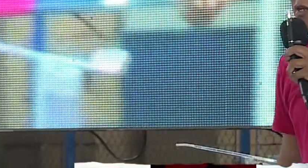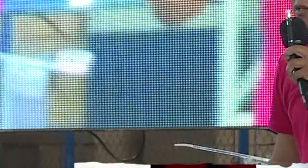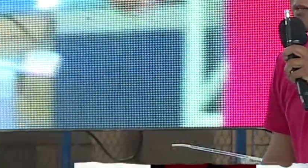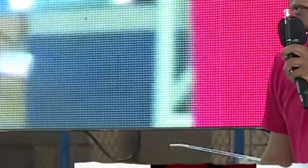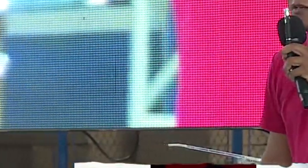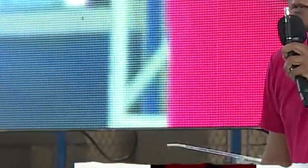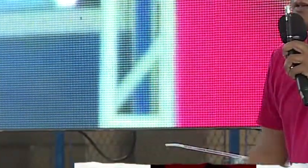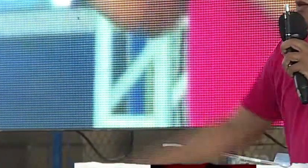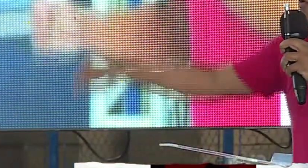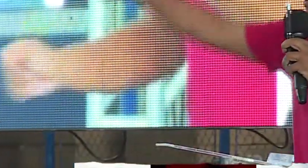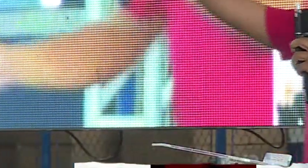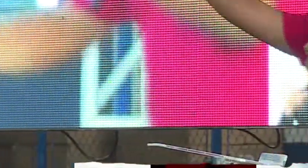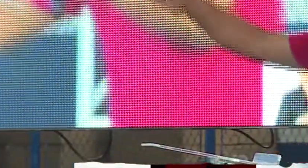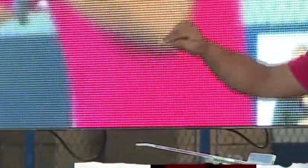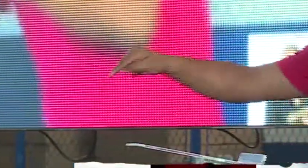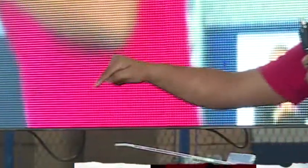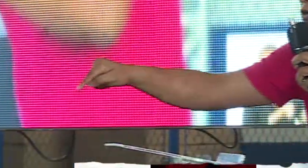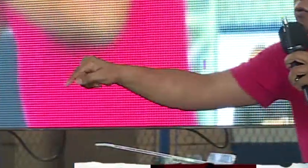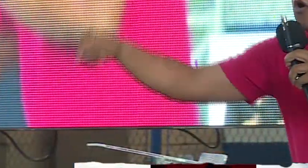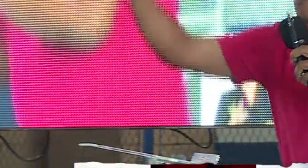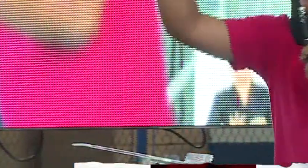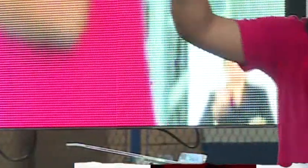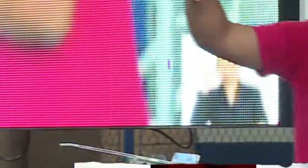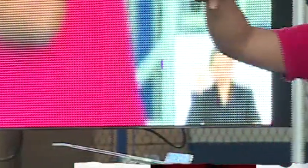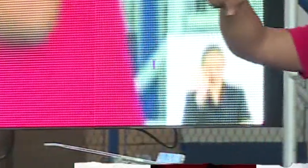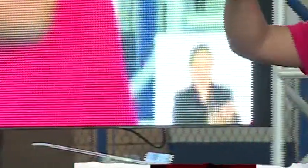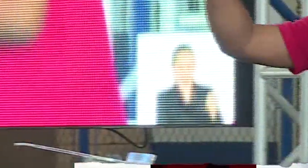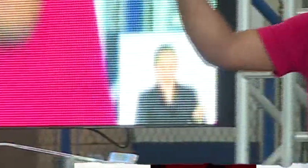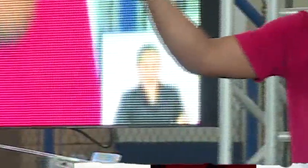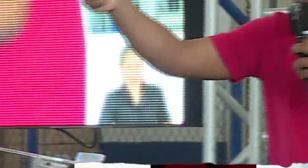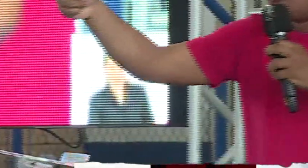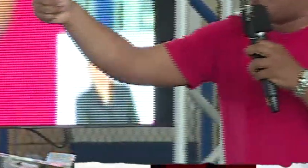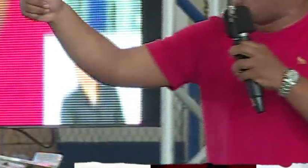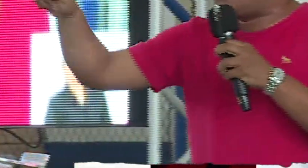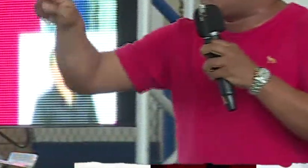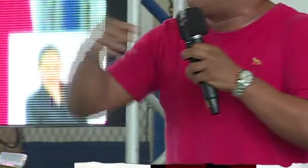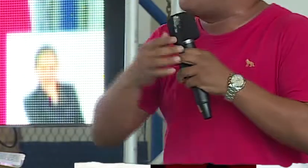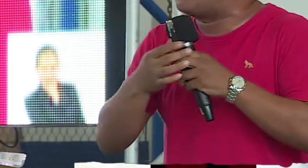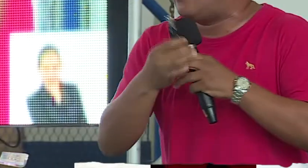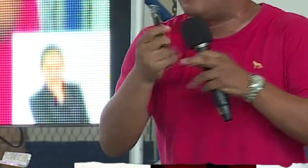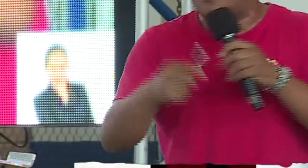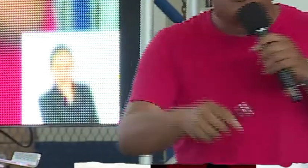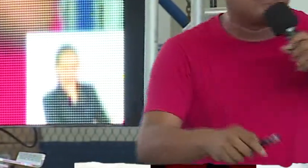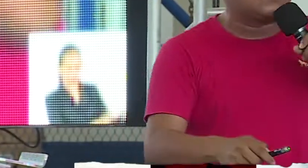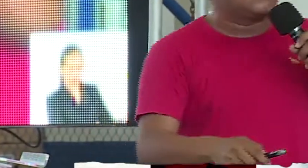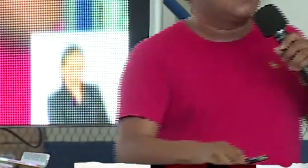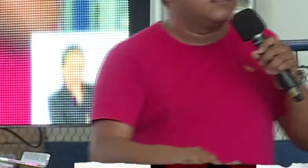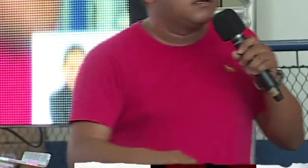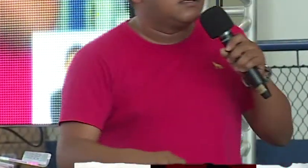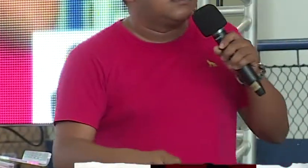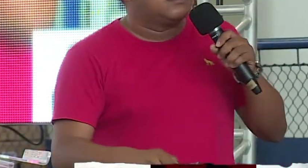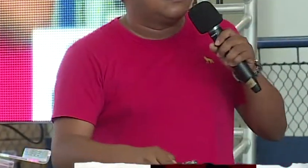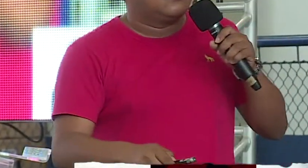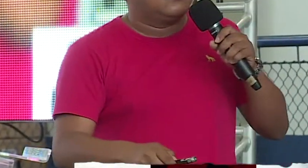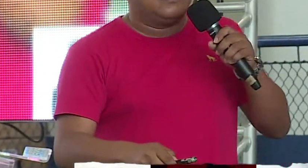queima? O fósforo ou o acendedor automático foi o que, meus amores?